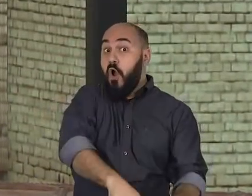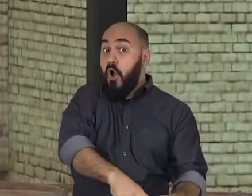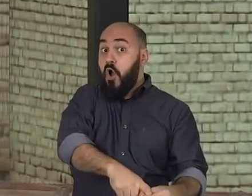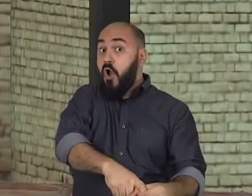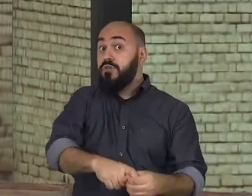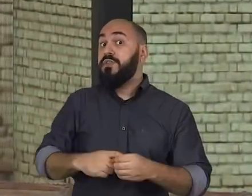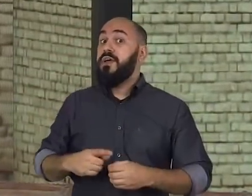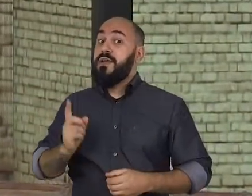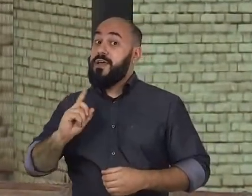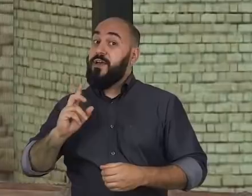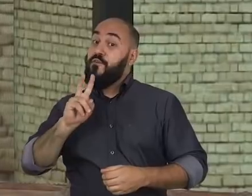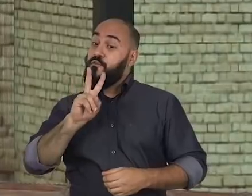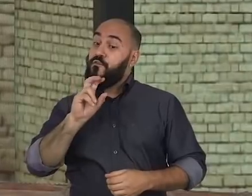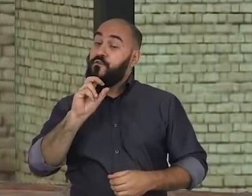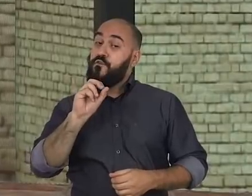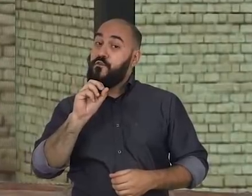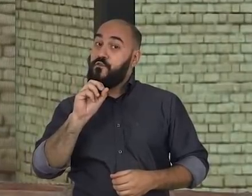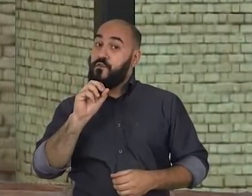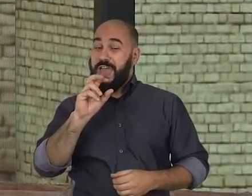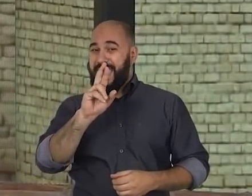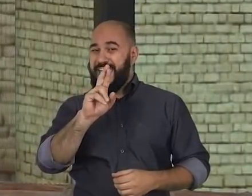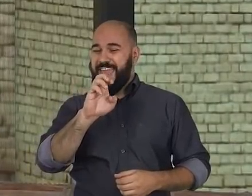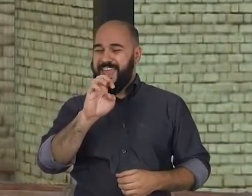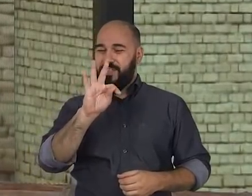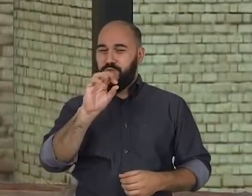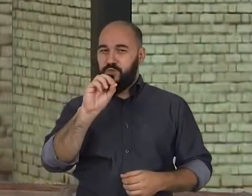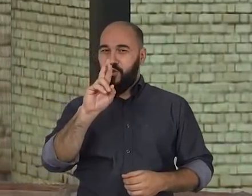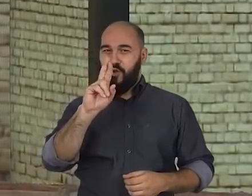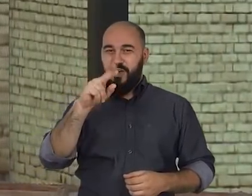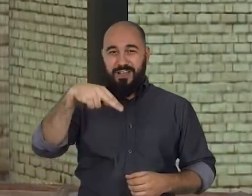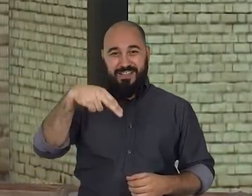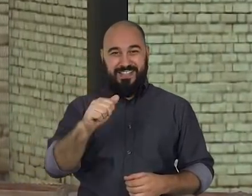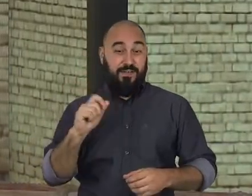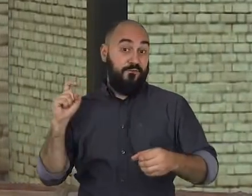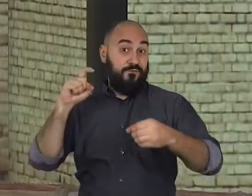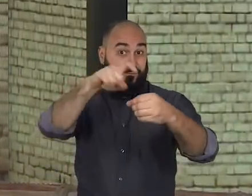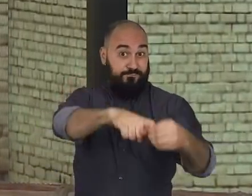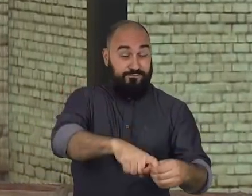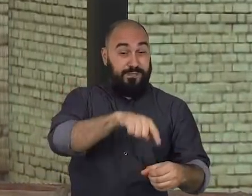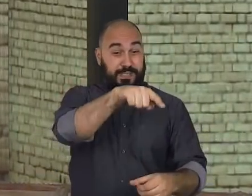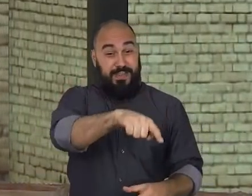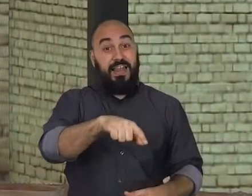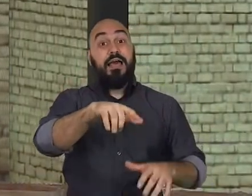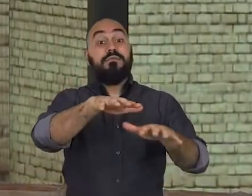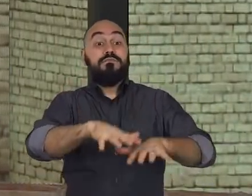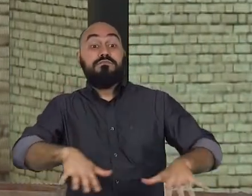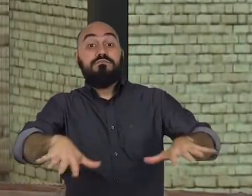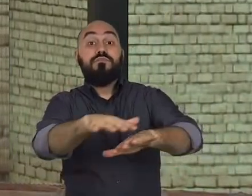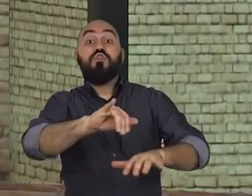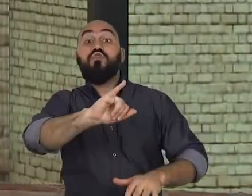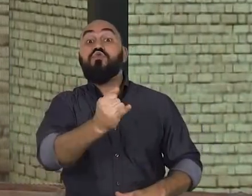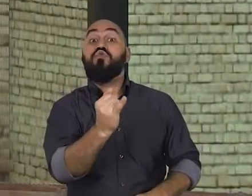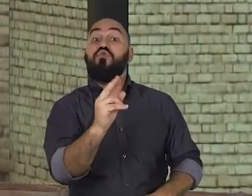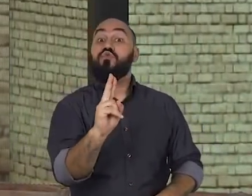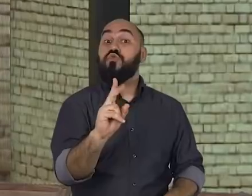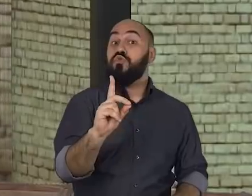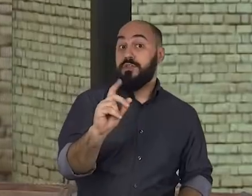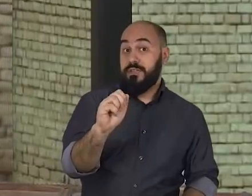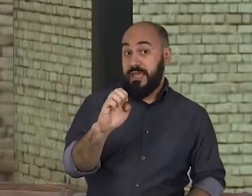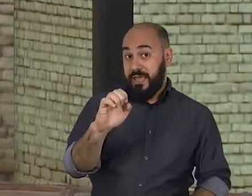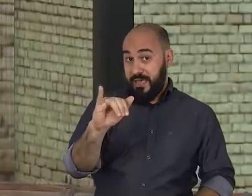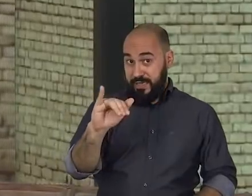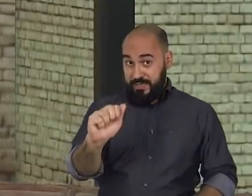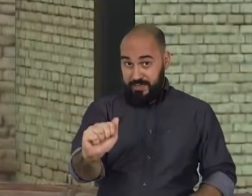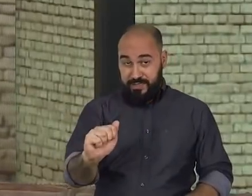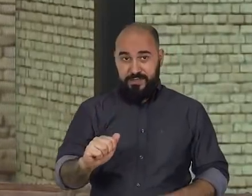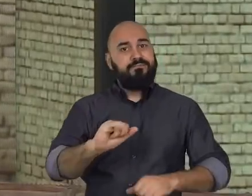já havia conquistado, mas para Hatu, que, como eu falei, era o território da Judéia. Ora, se ele,